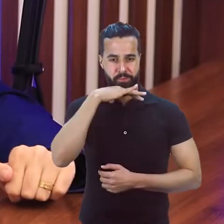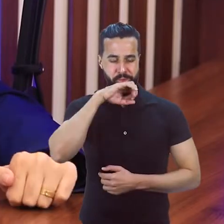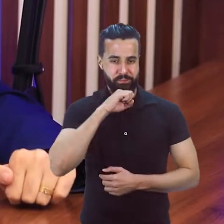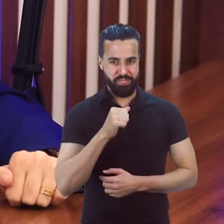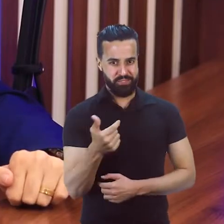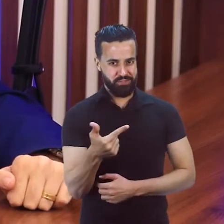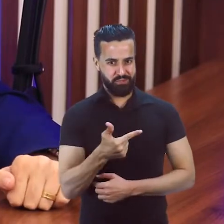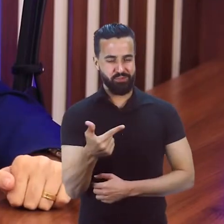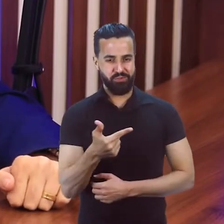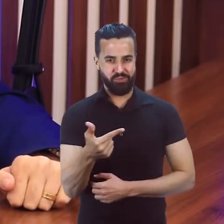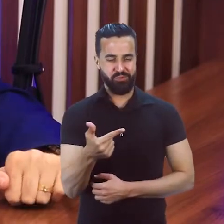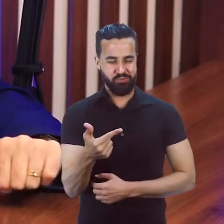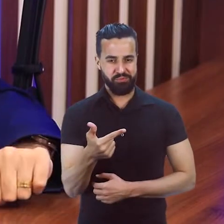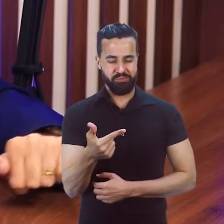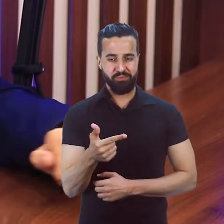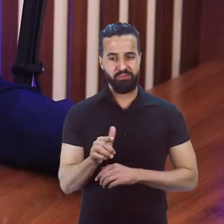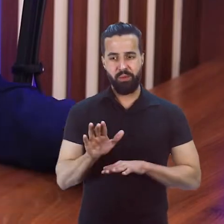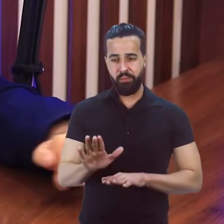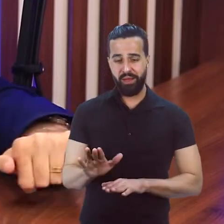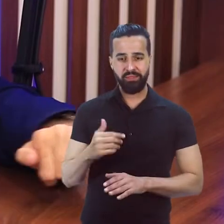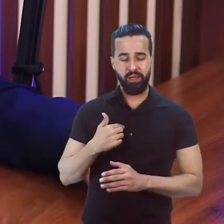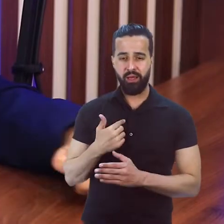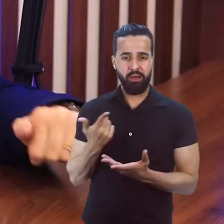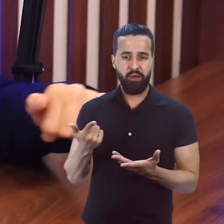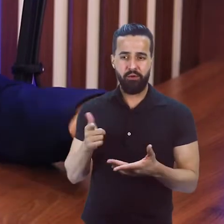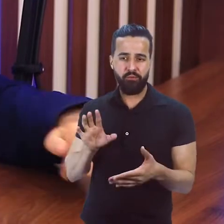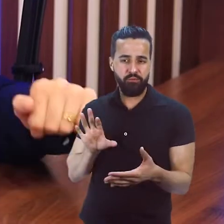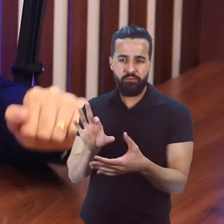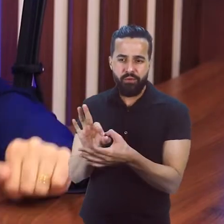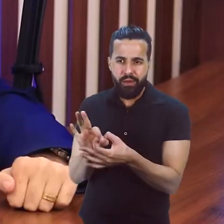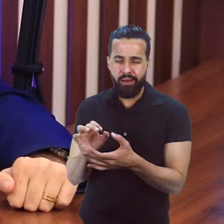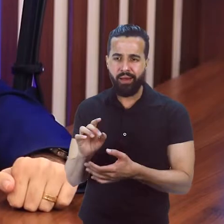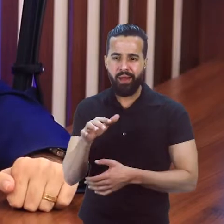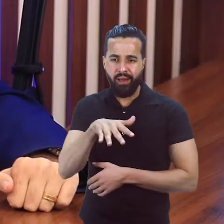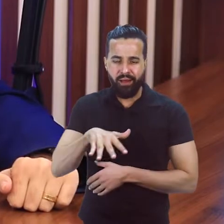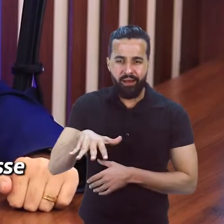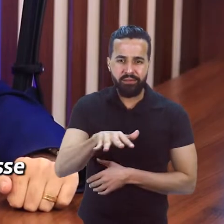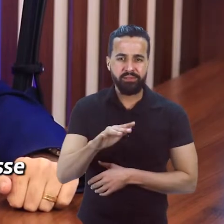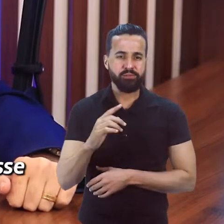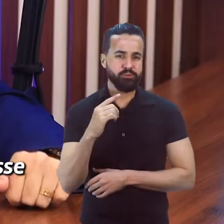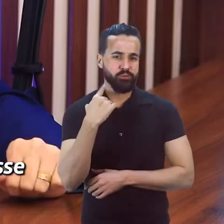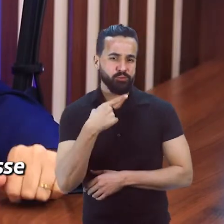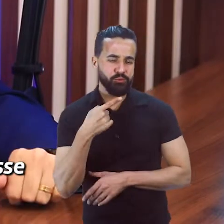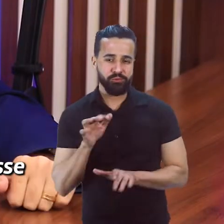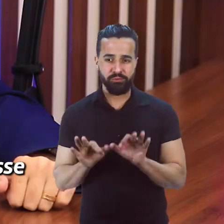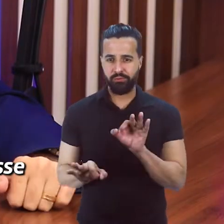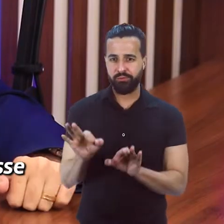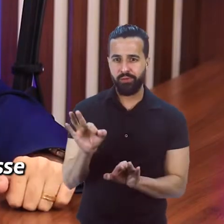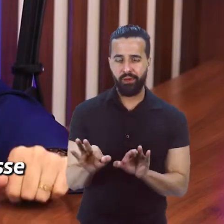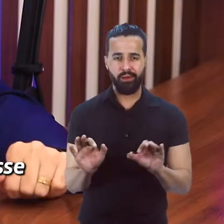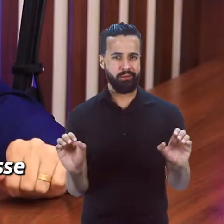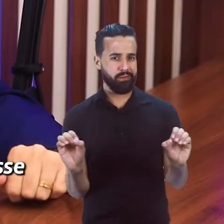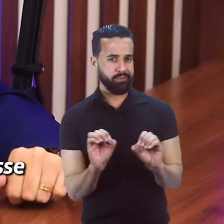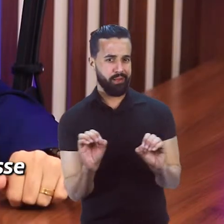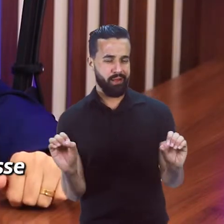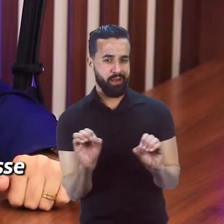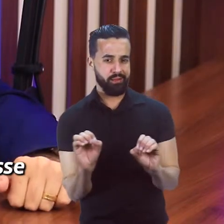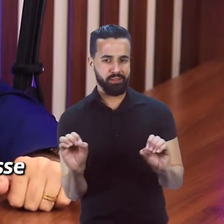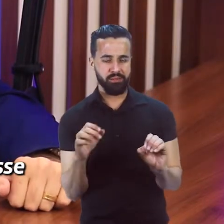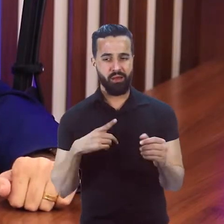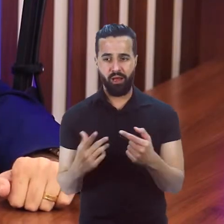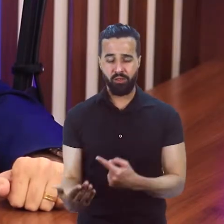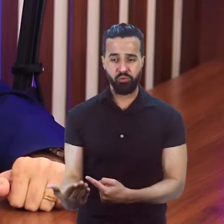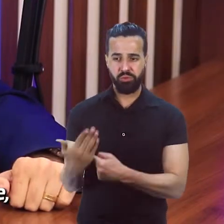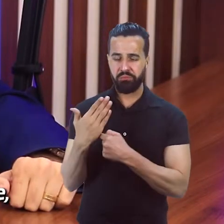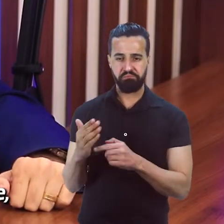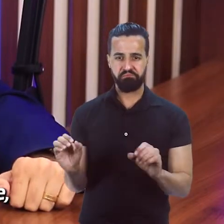mas assim, não são ligados aí à área jurídica, né? Não tinha um relacionamento aí que pudesse me ajudar a conseguir um